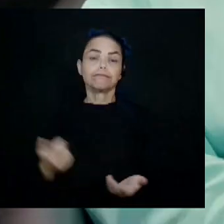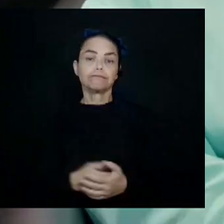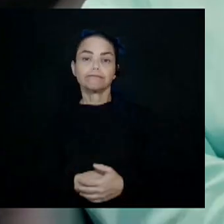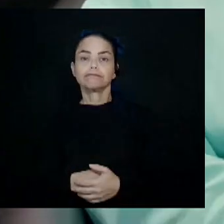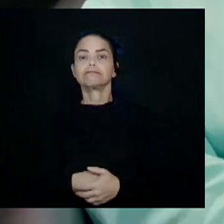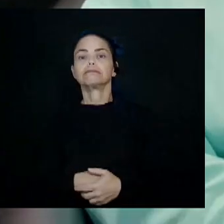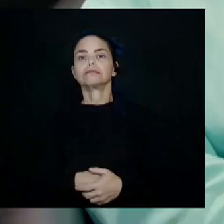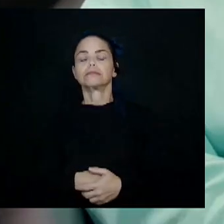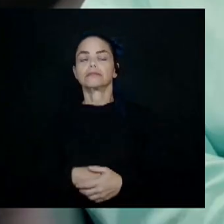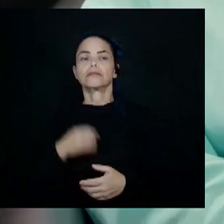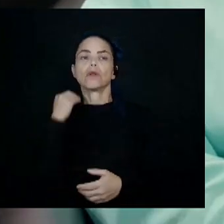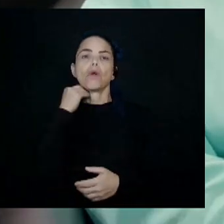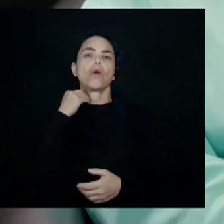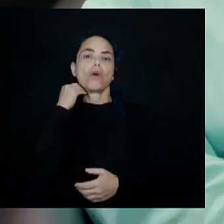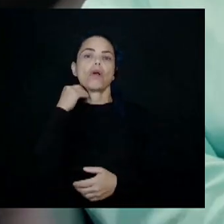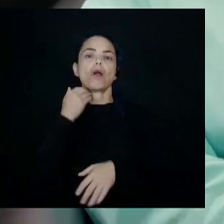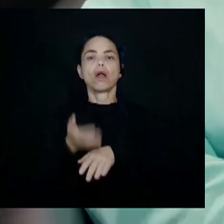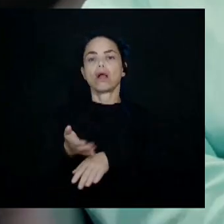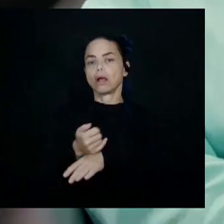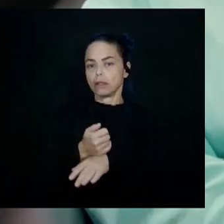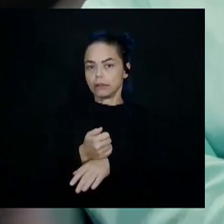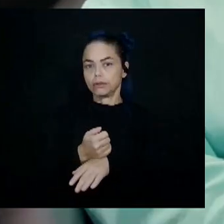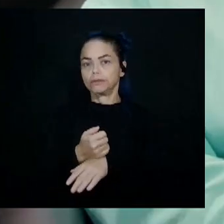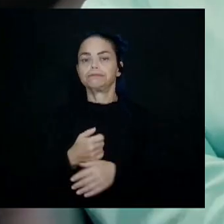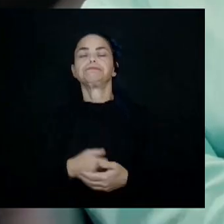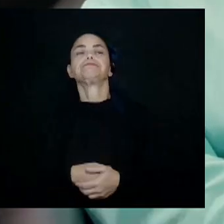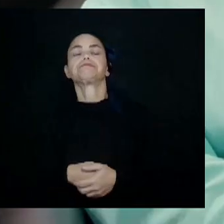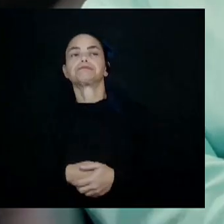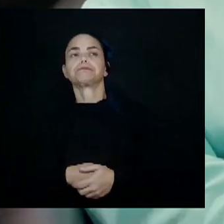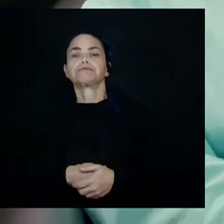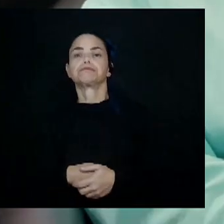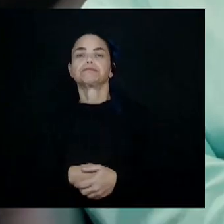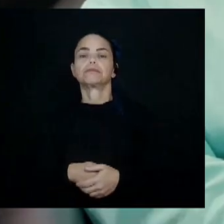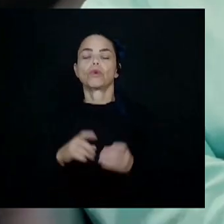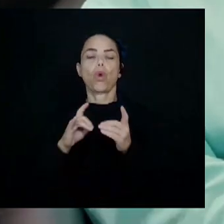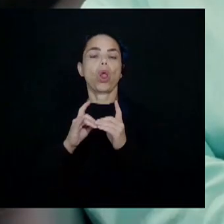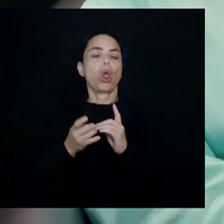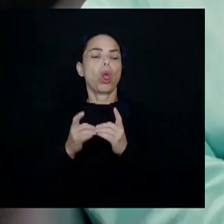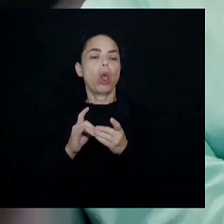hormônios antes da hora, né? Então, o que acontece?